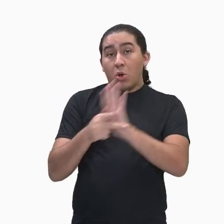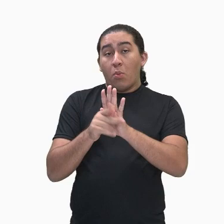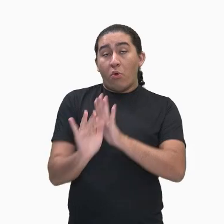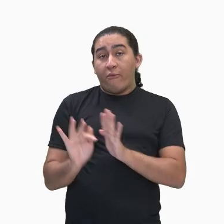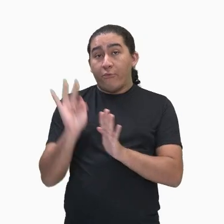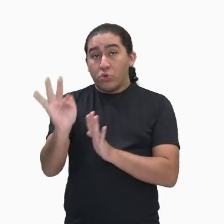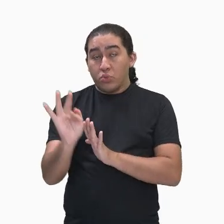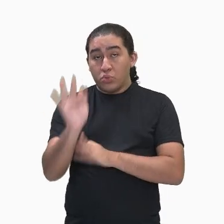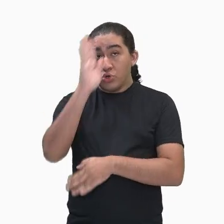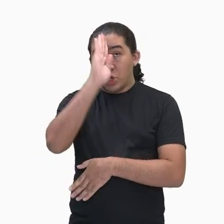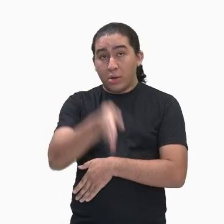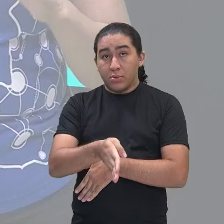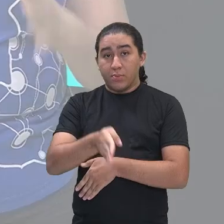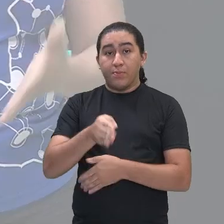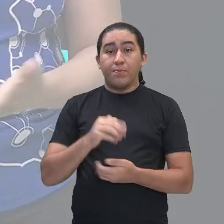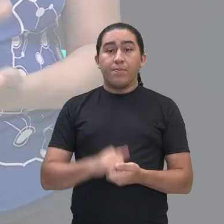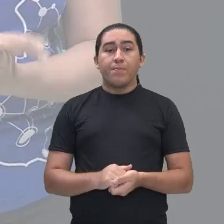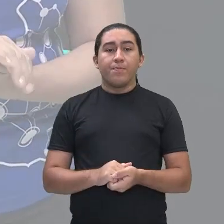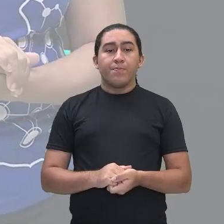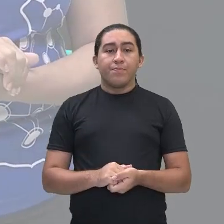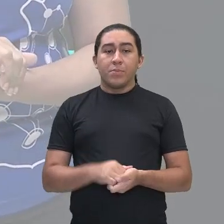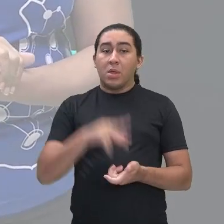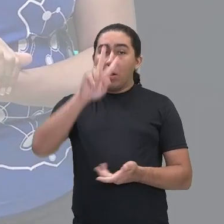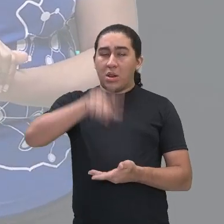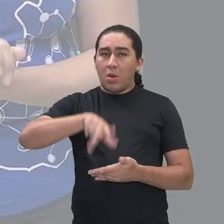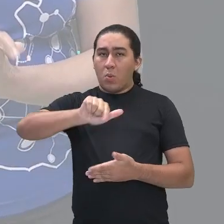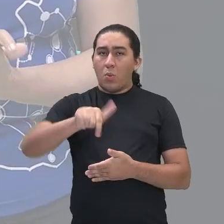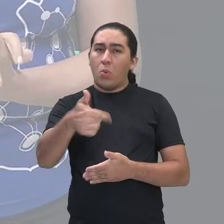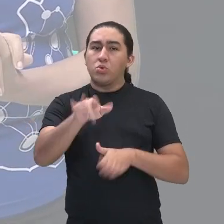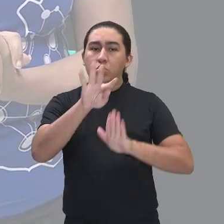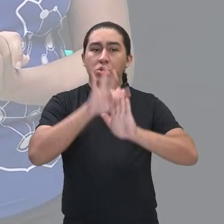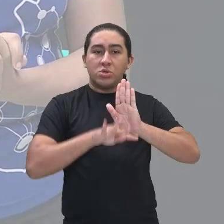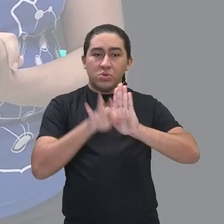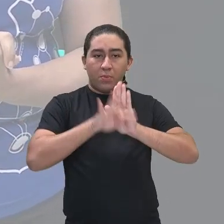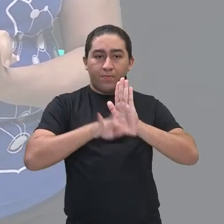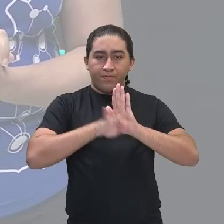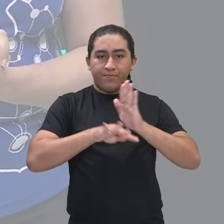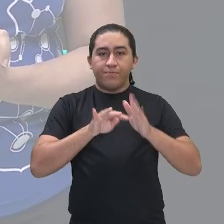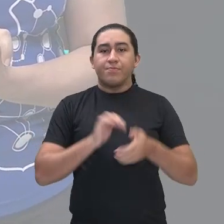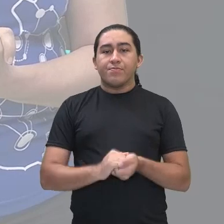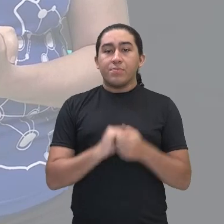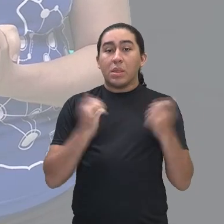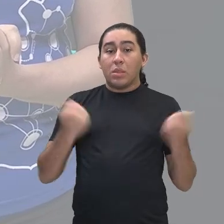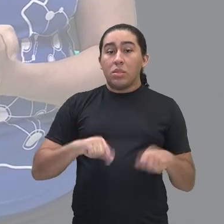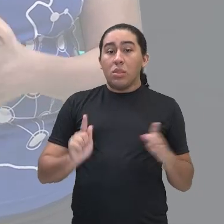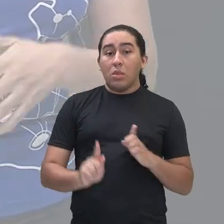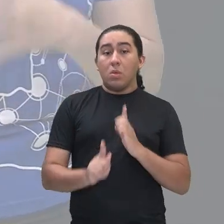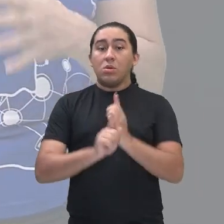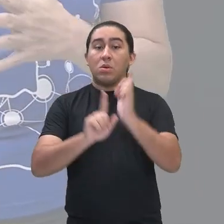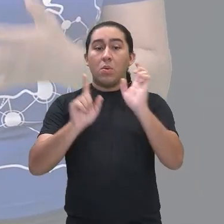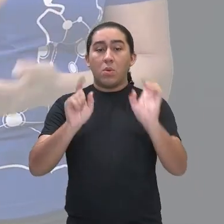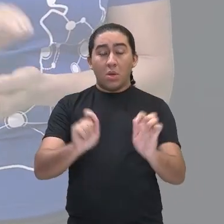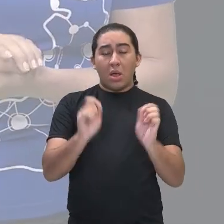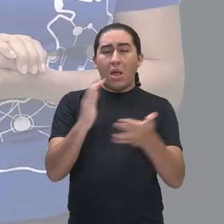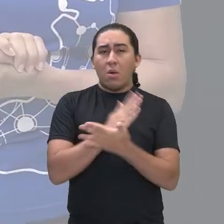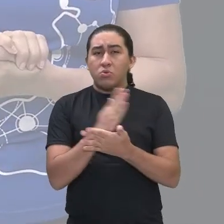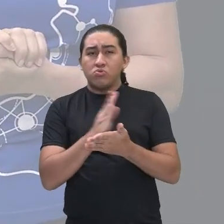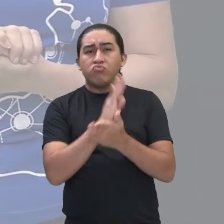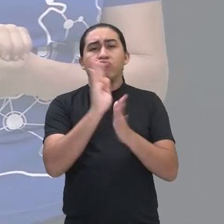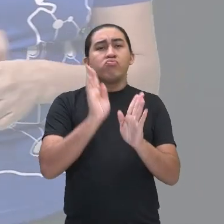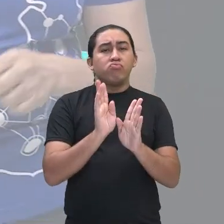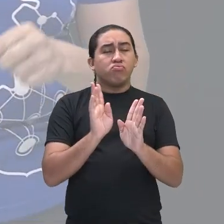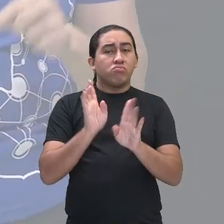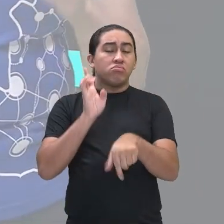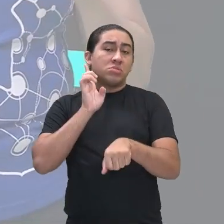indicativo. E vamos ler mais um texto para identificarmos, né, alguns desses tempos.